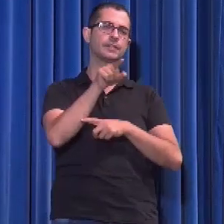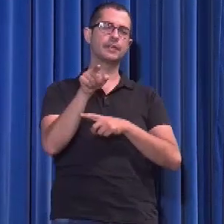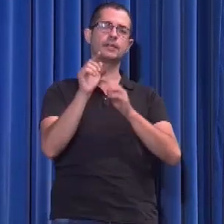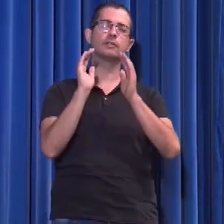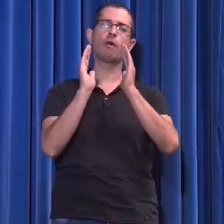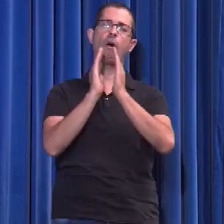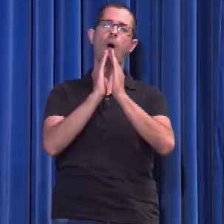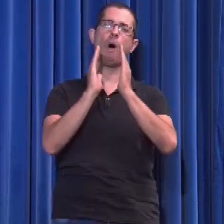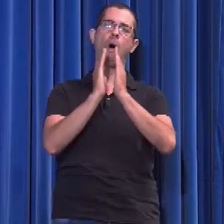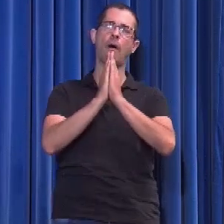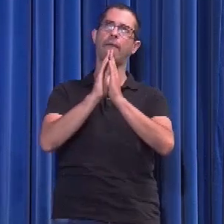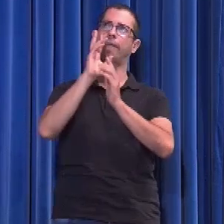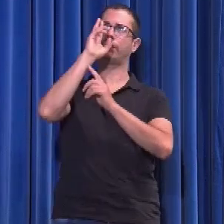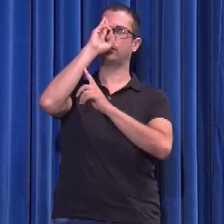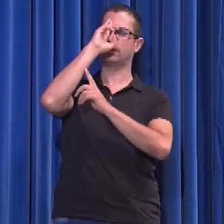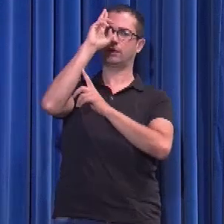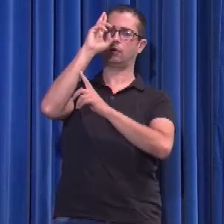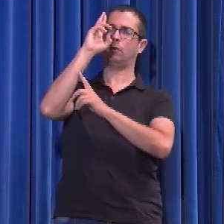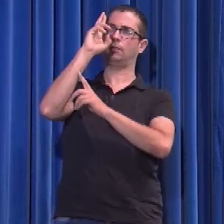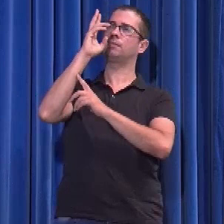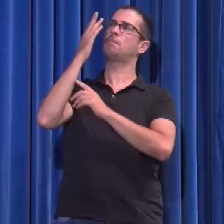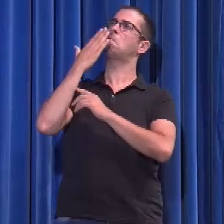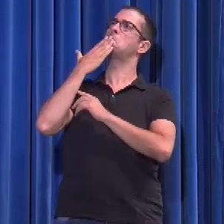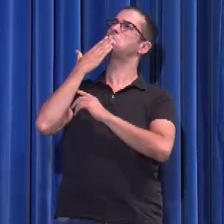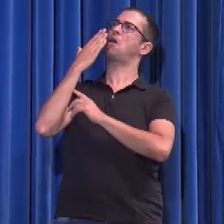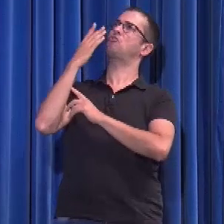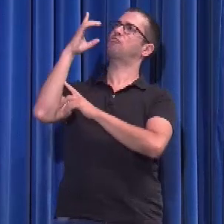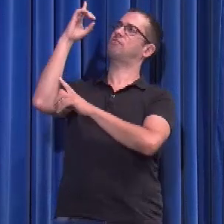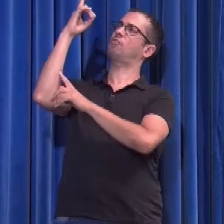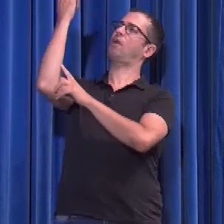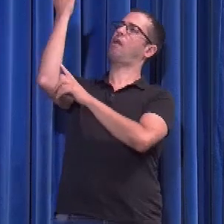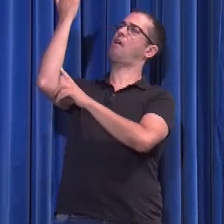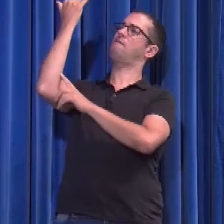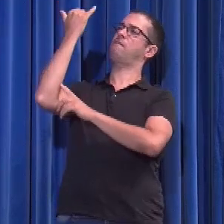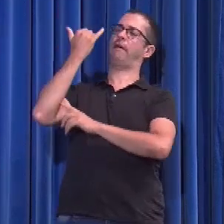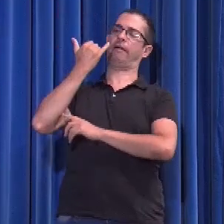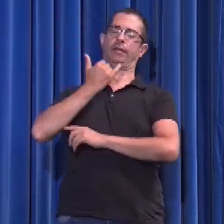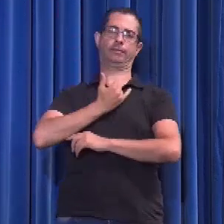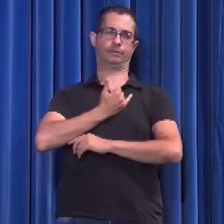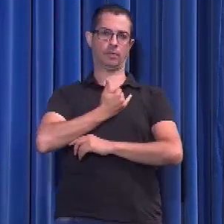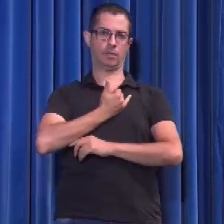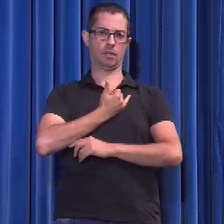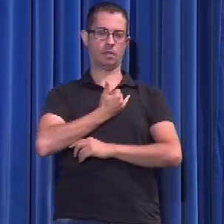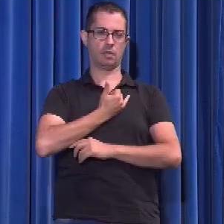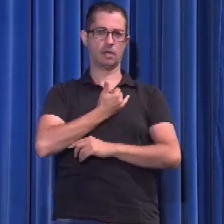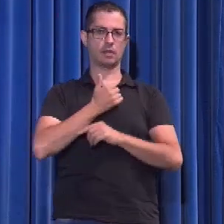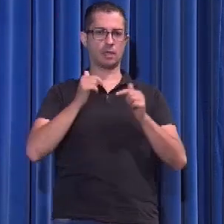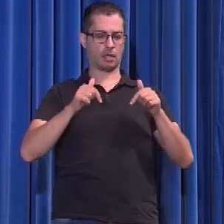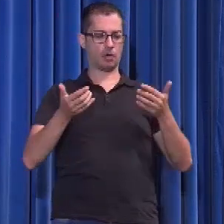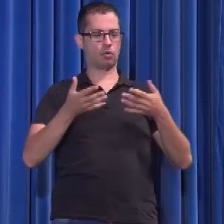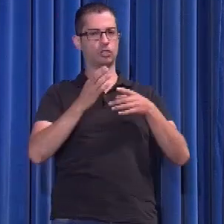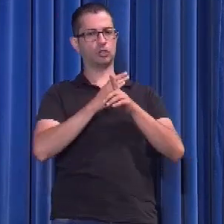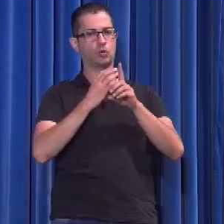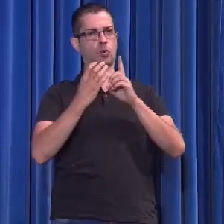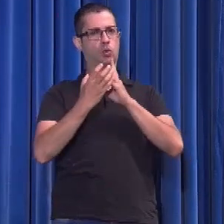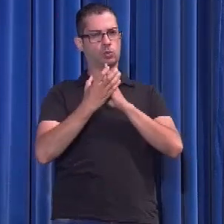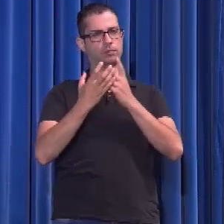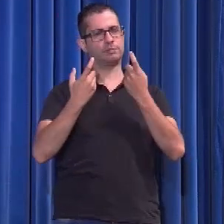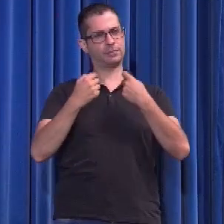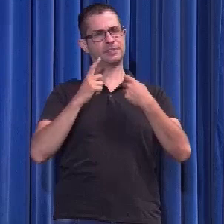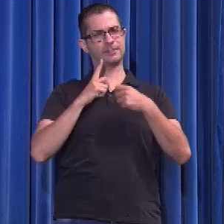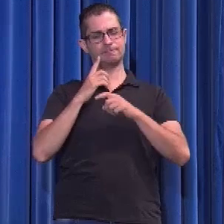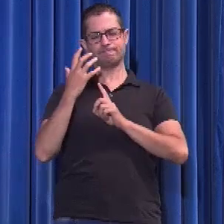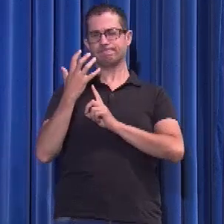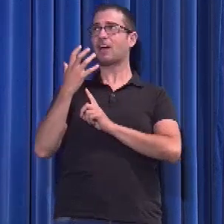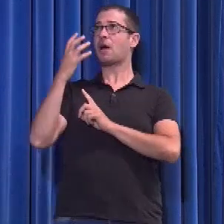Senhor, fale através da Tua palavra comigo. Que eu não saia hoje desta reunião sem ser impactado por Tua